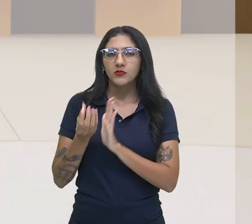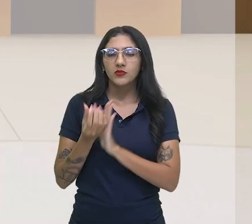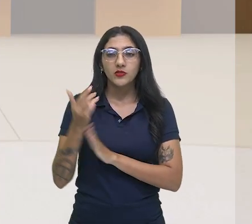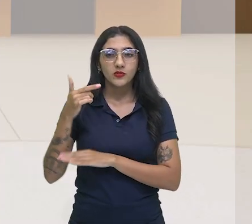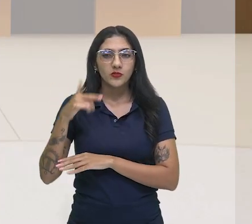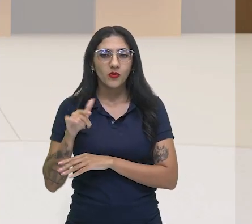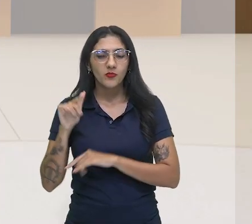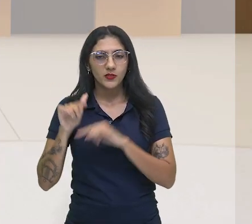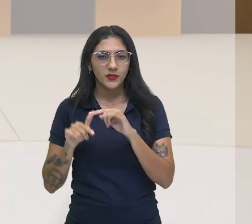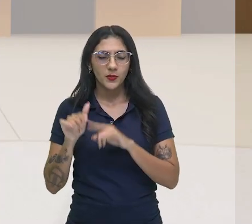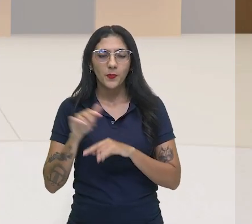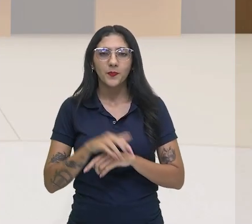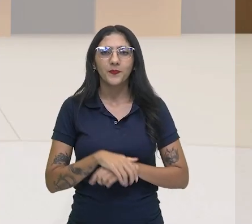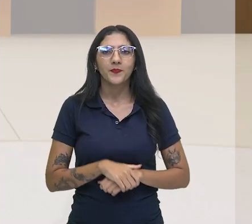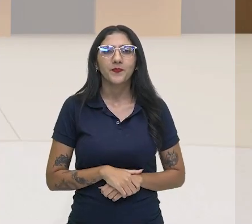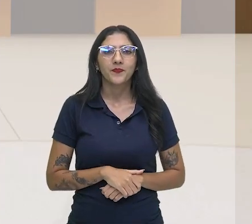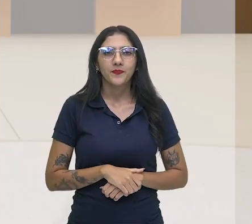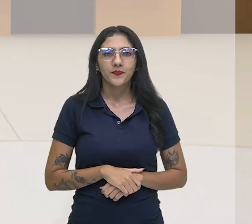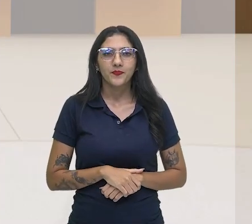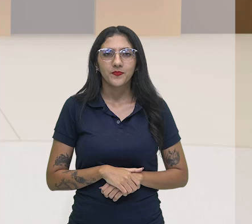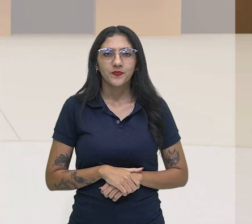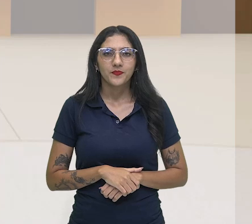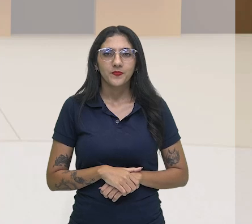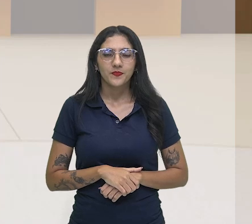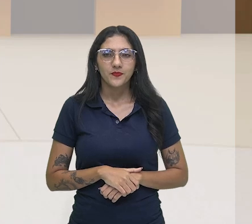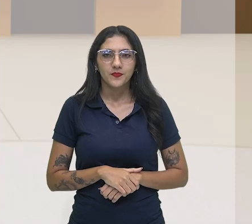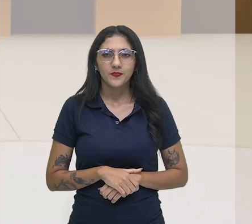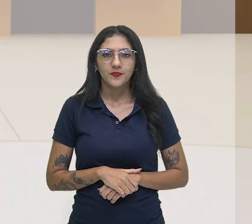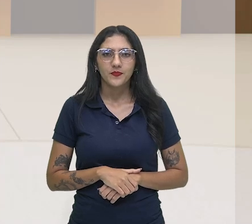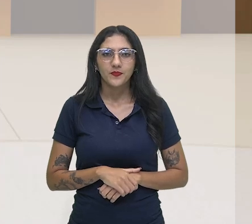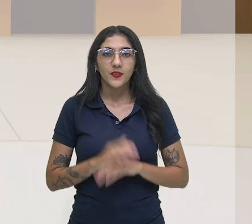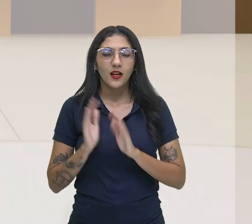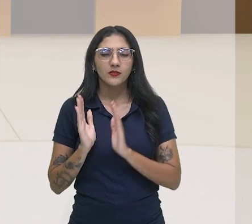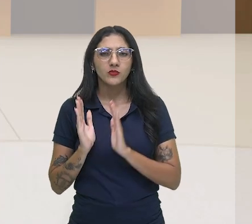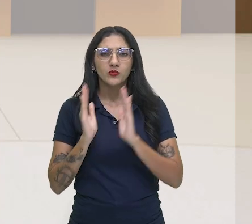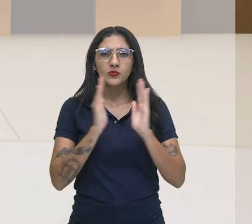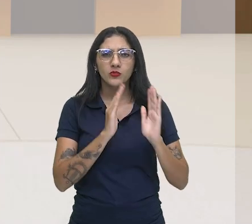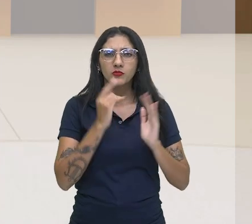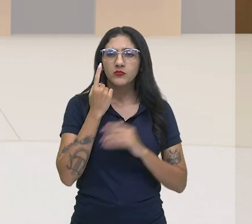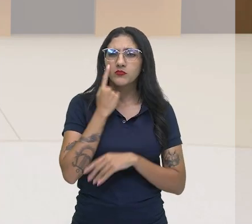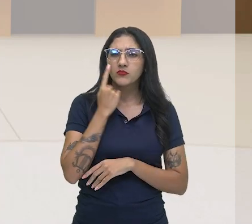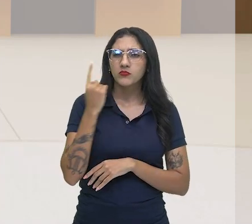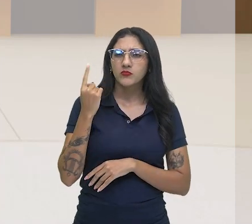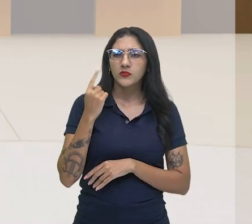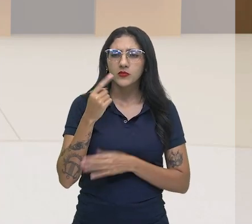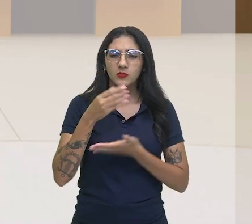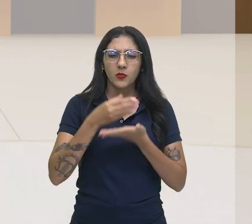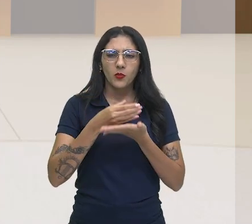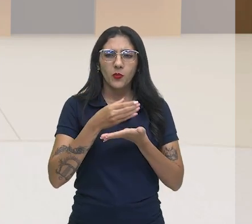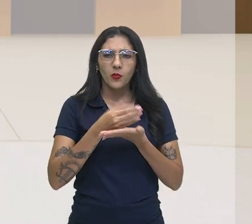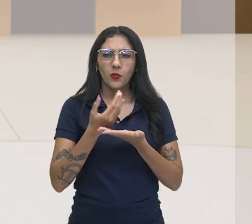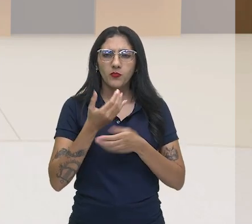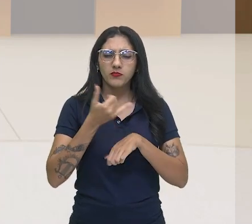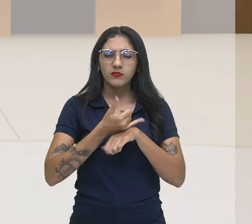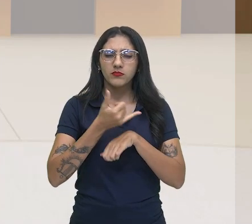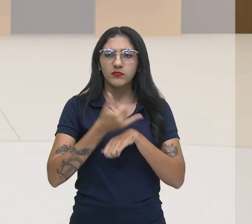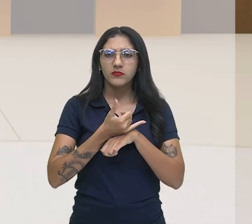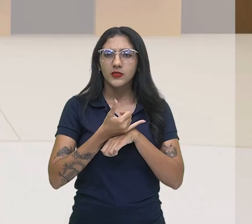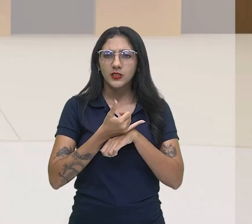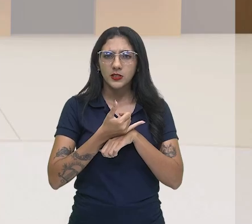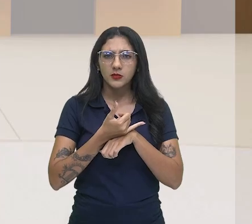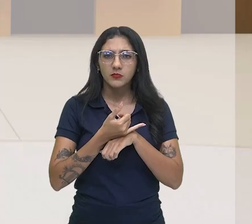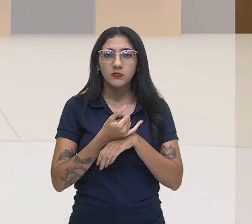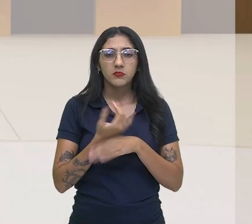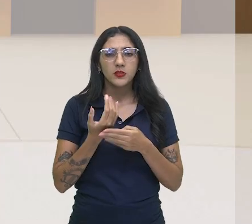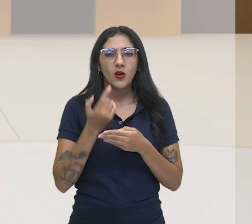e gerar emprego. Do lado da imagem da empresa, nós temos uma latinha jogada no chão. Isso aí seria um modo